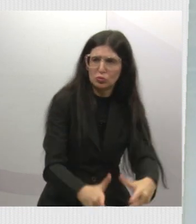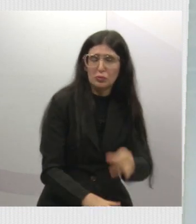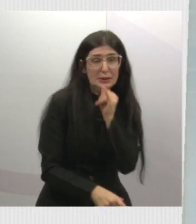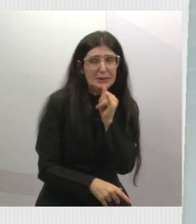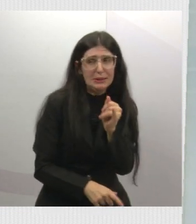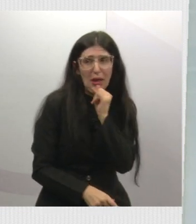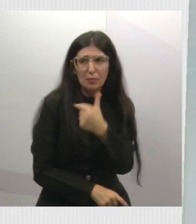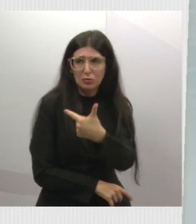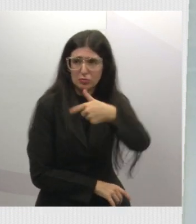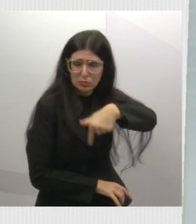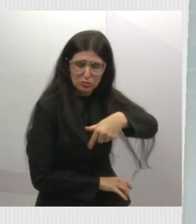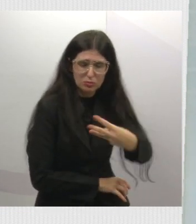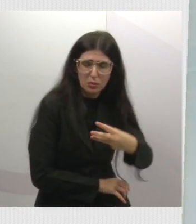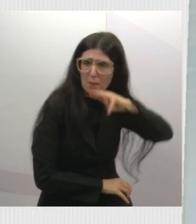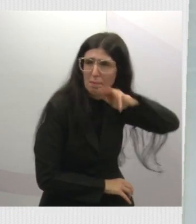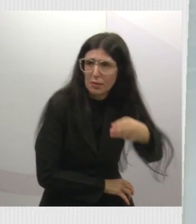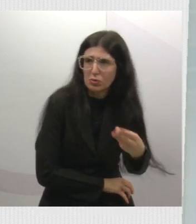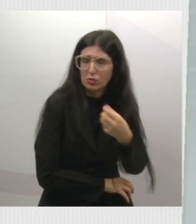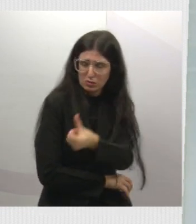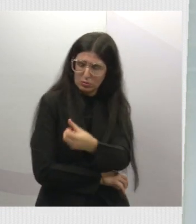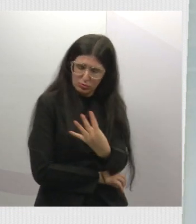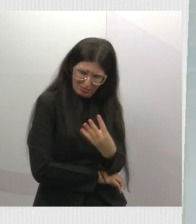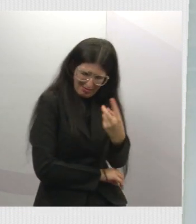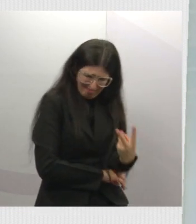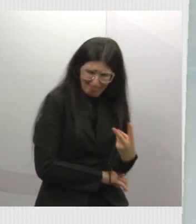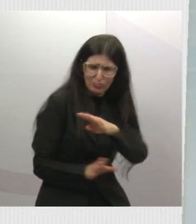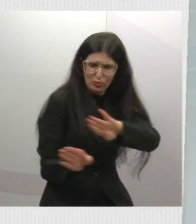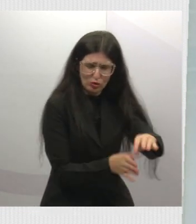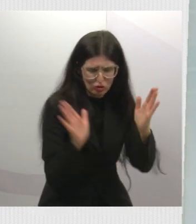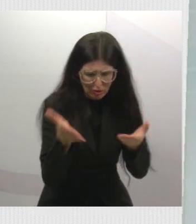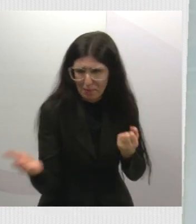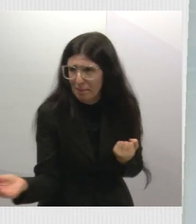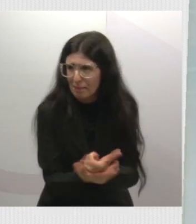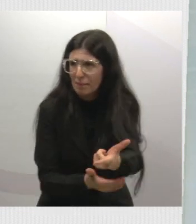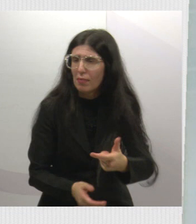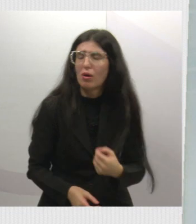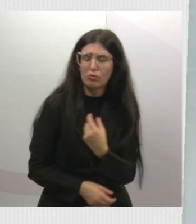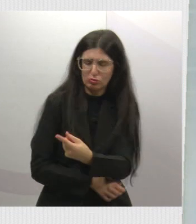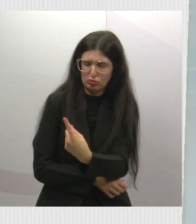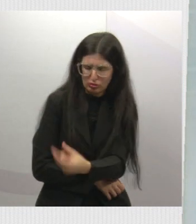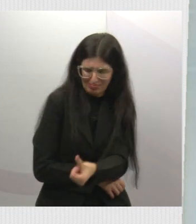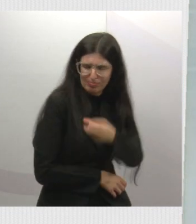273.642 e liquidado até o primeiro quadrimestre,